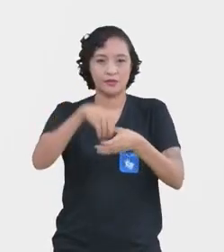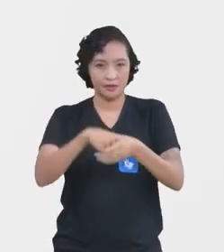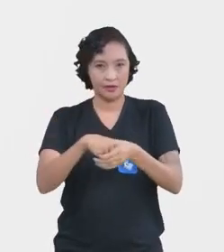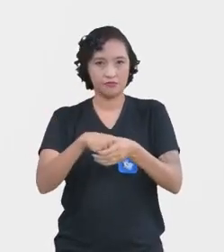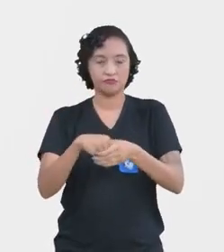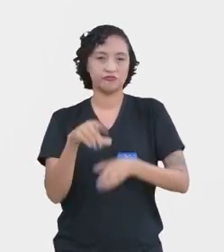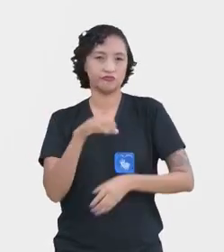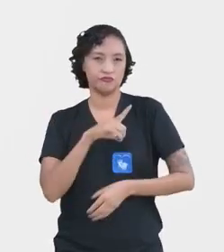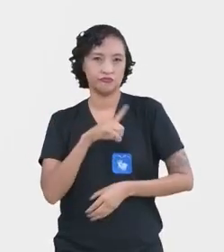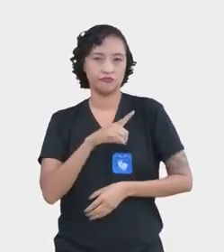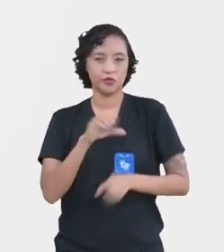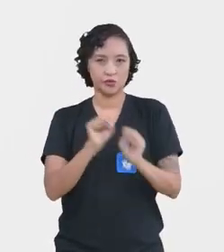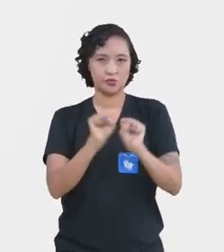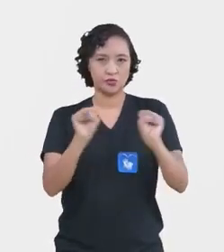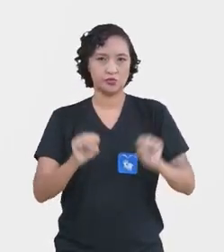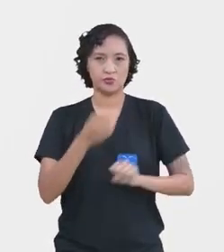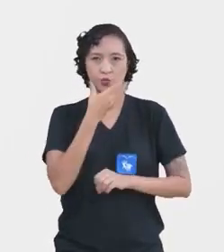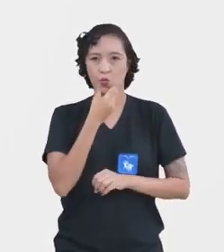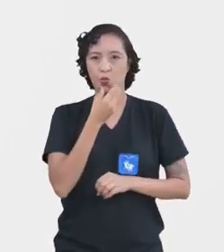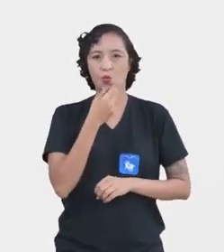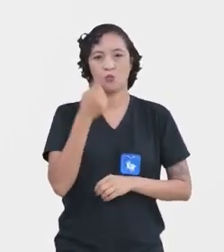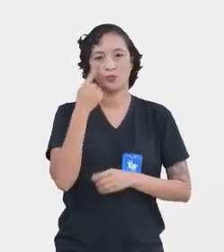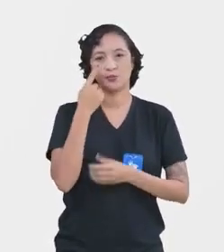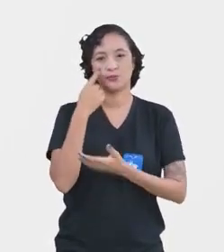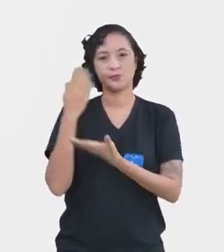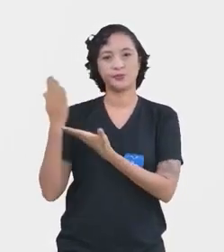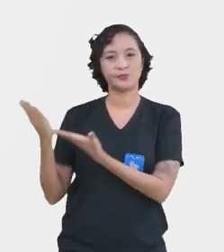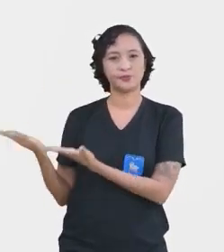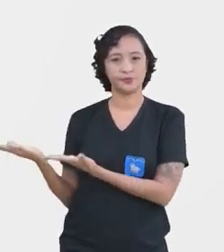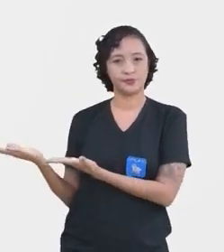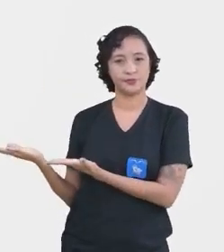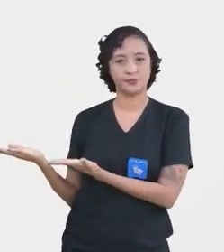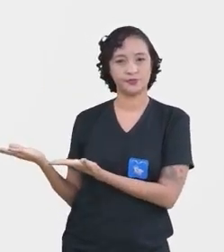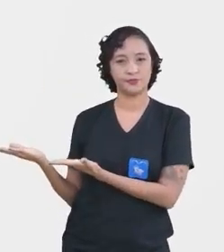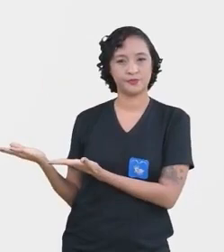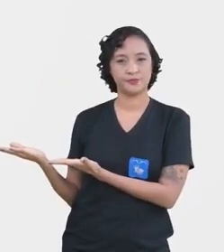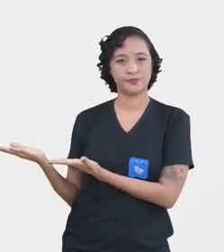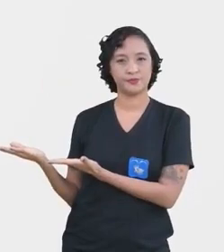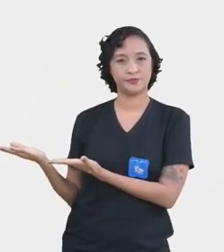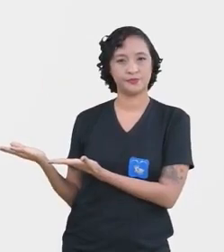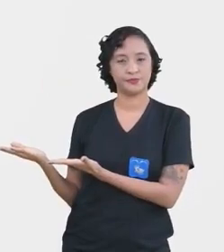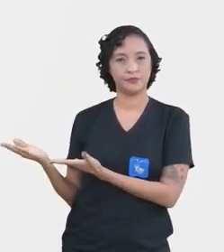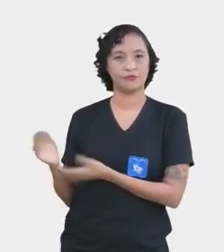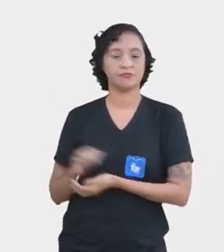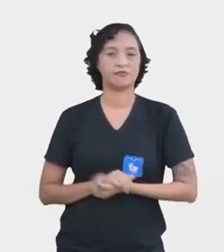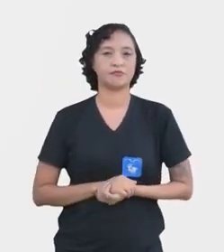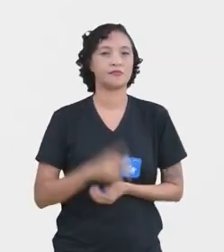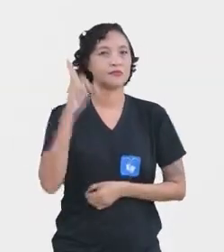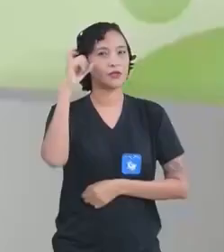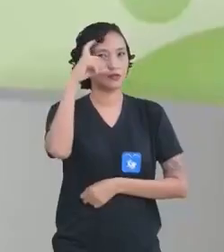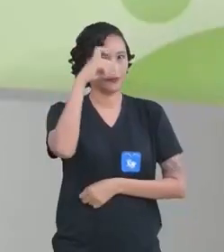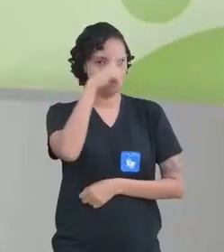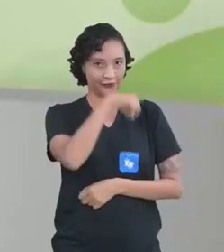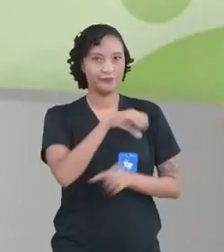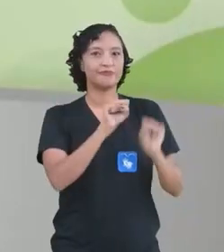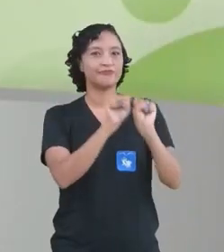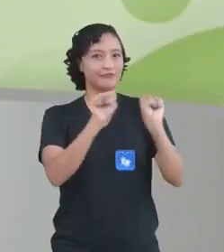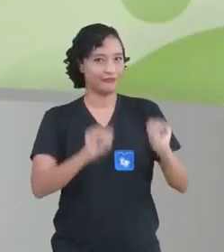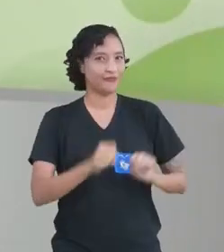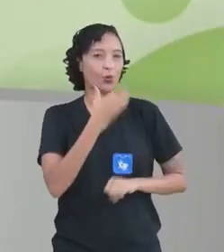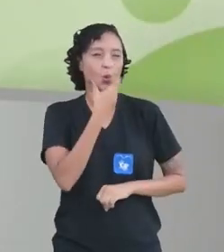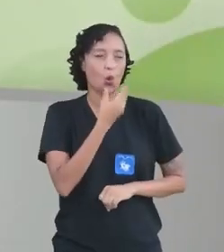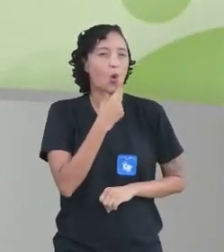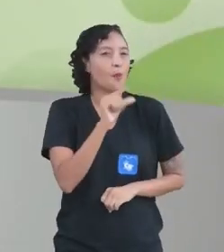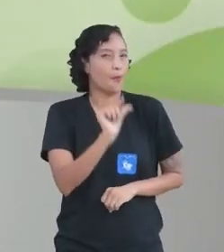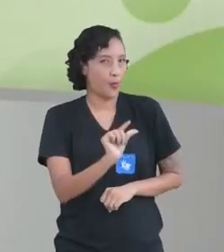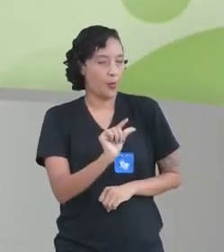bulretrais e os duetos diferentes e uretra. É complexo o sistema reprodutor masculino? Um pouco, mas